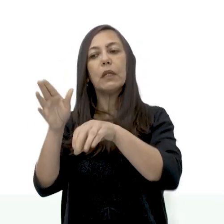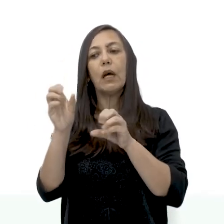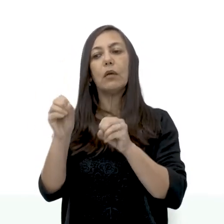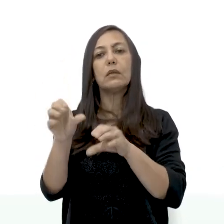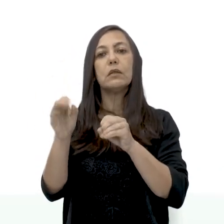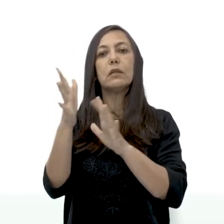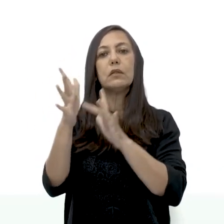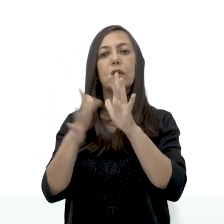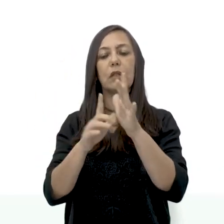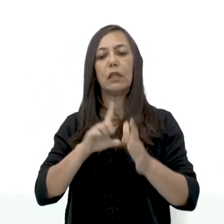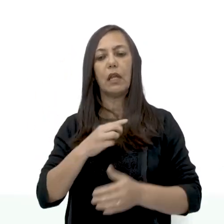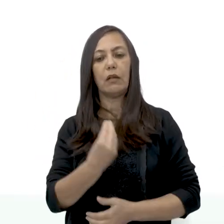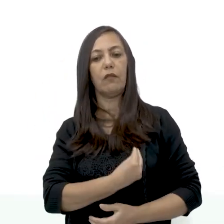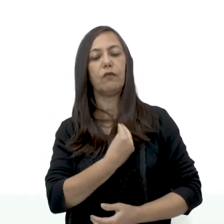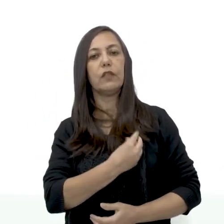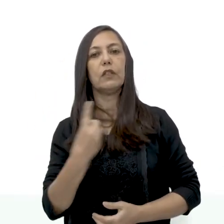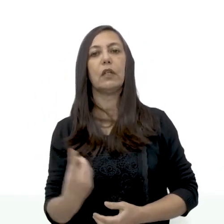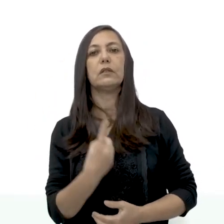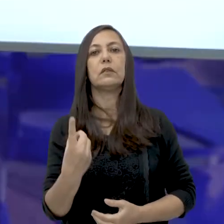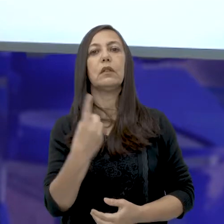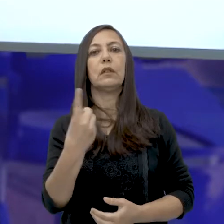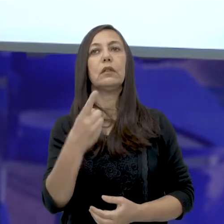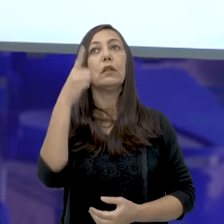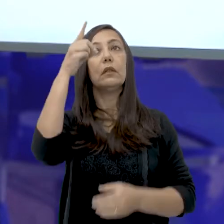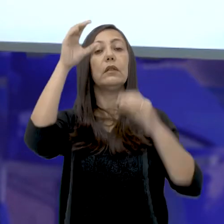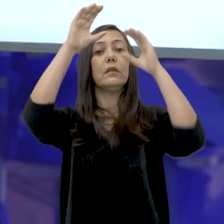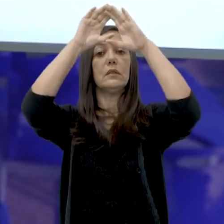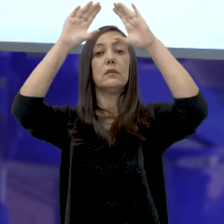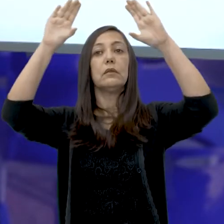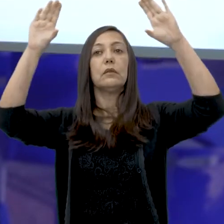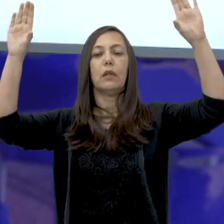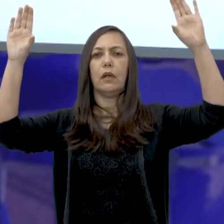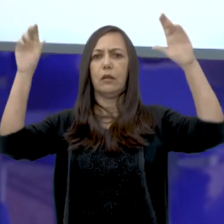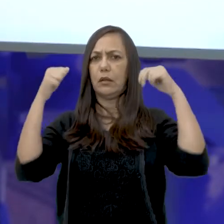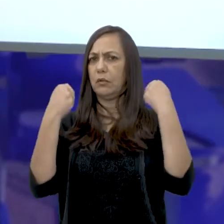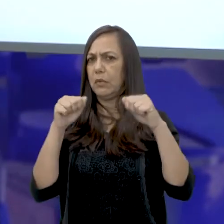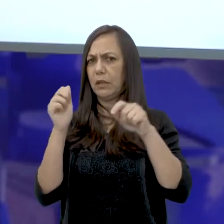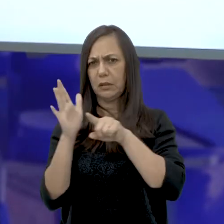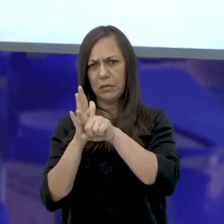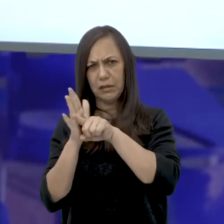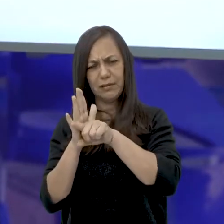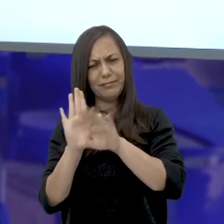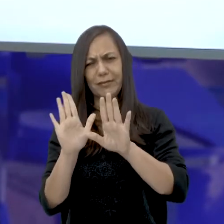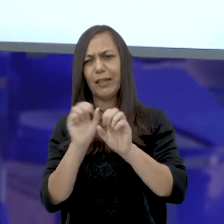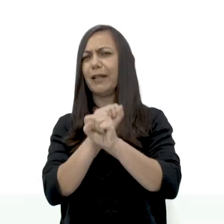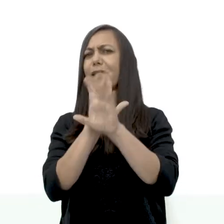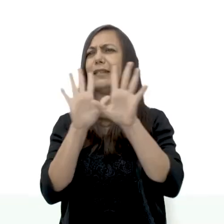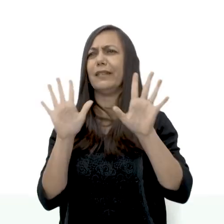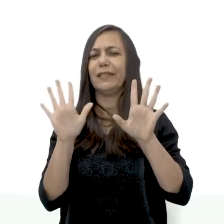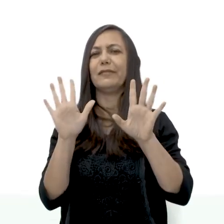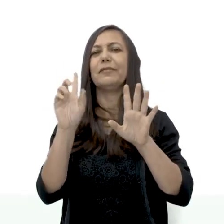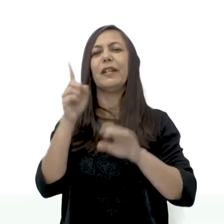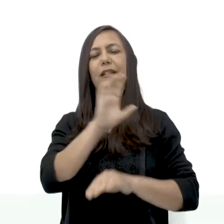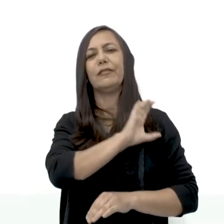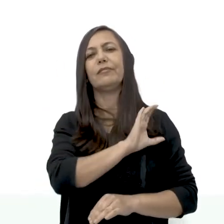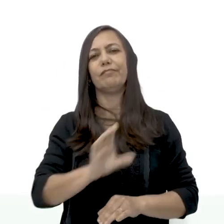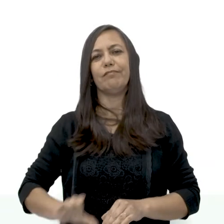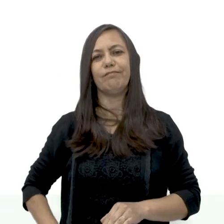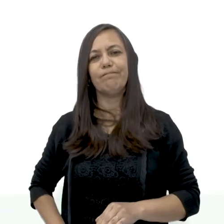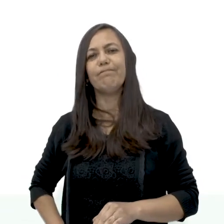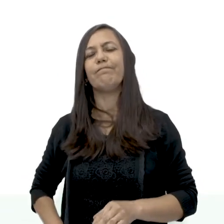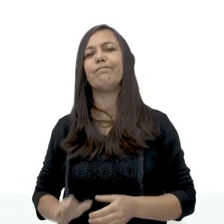justamente acelerar essa libertação do espírito e do corpo, certo? Então, isso é um ritual pertencente à tradição